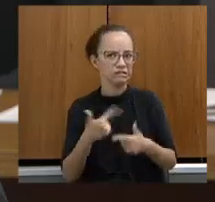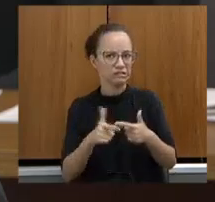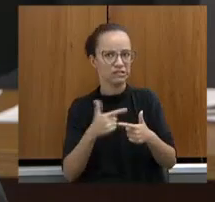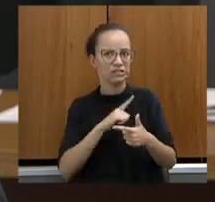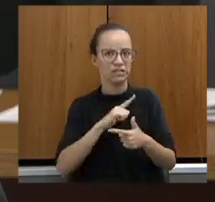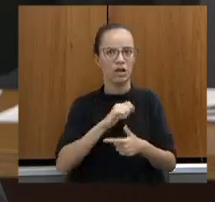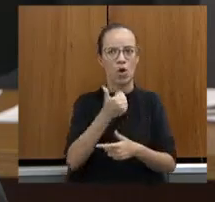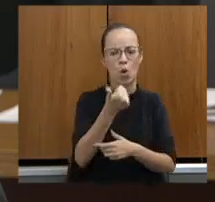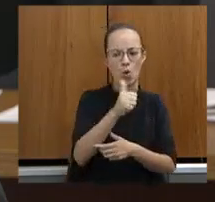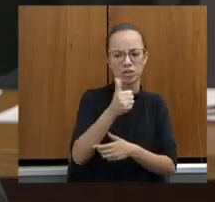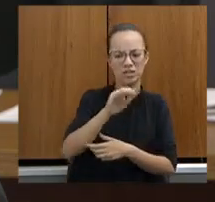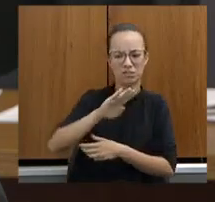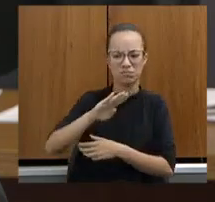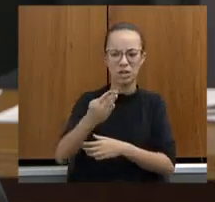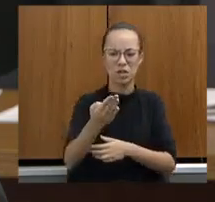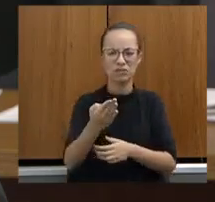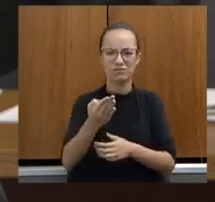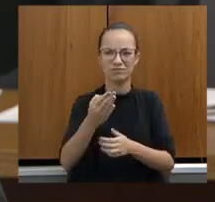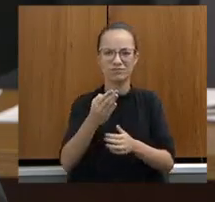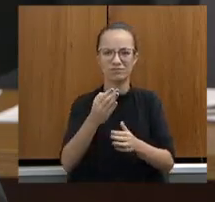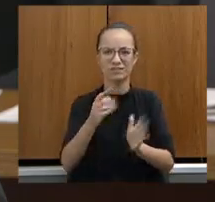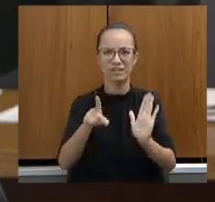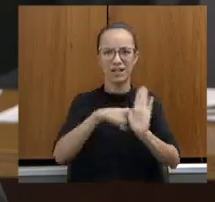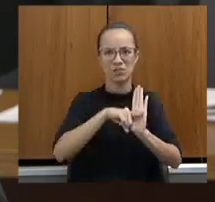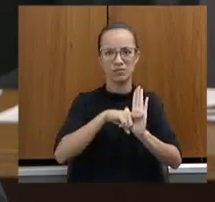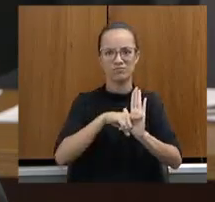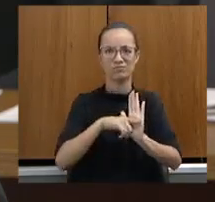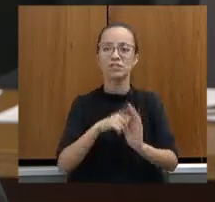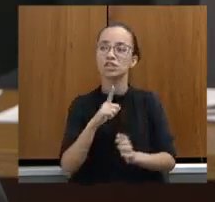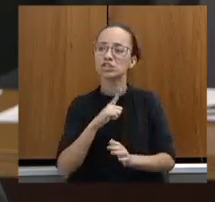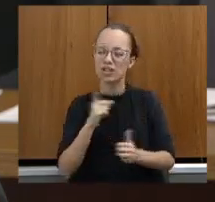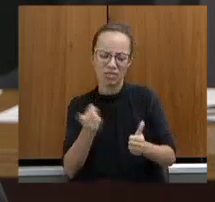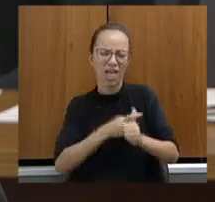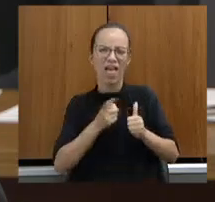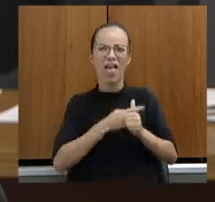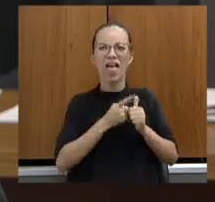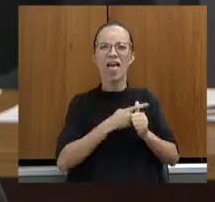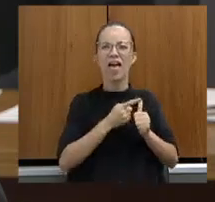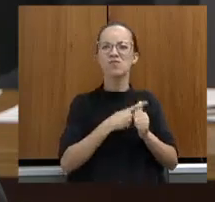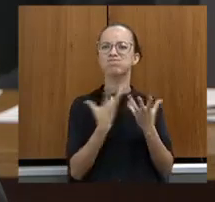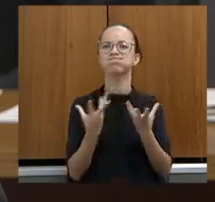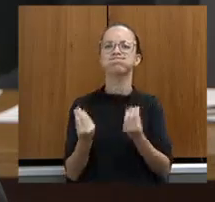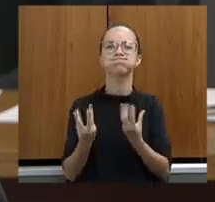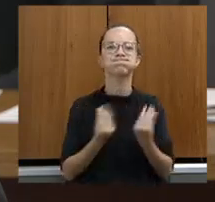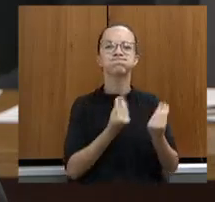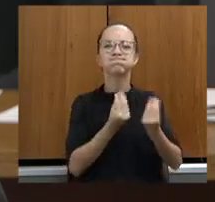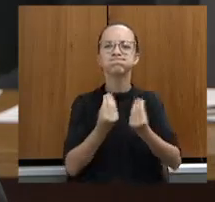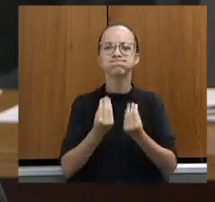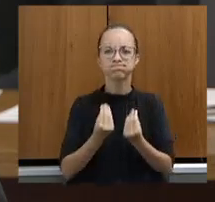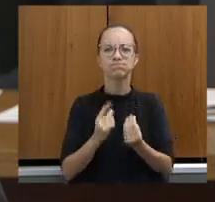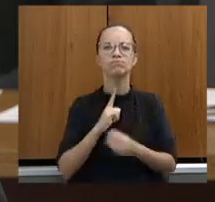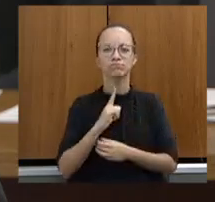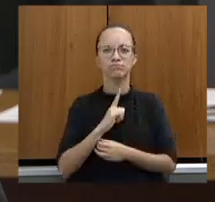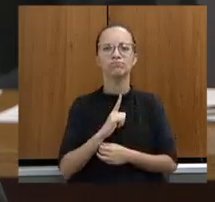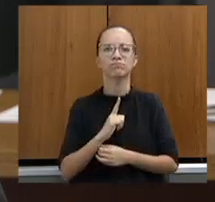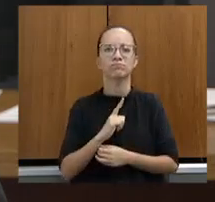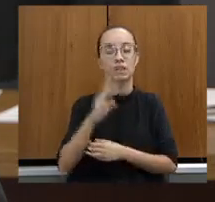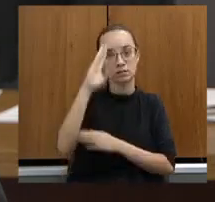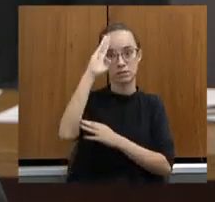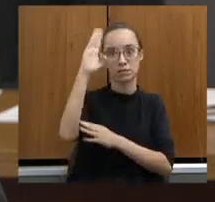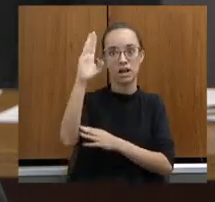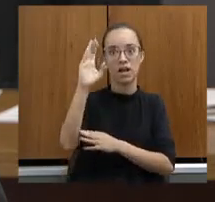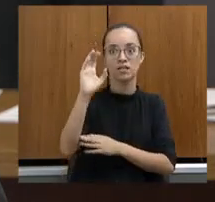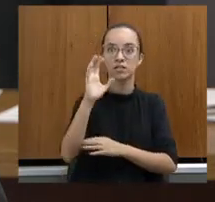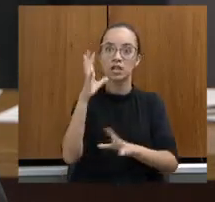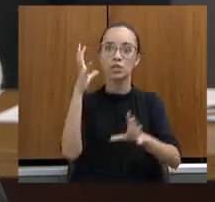de 11 bilhões de reais em déficit nós tínhamos diversas dívidas né assim dívidas que todas as principais delas